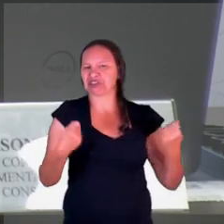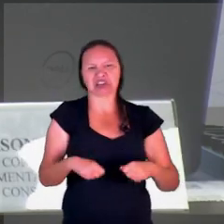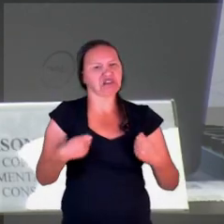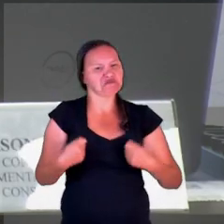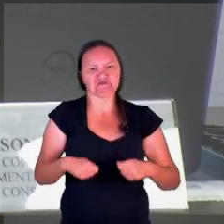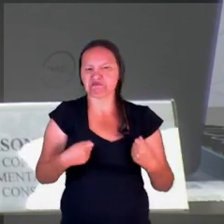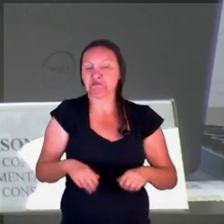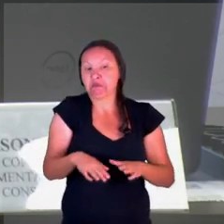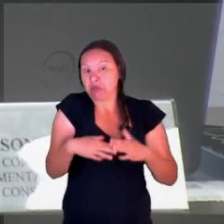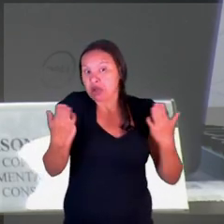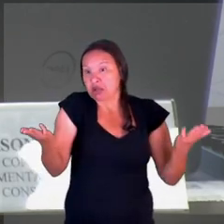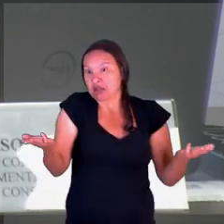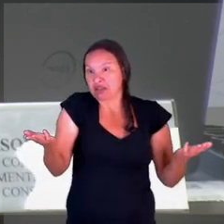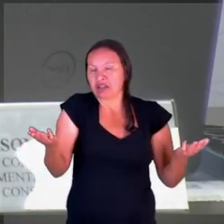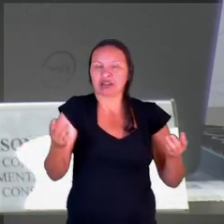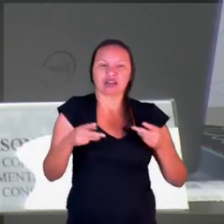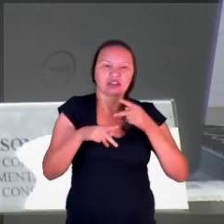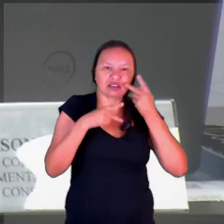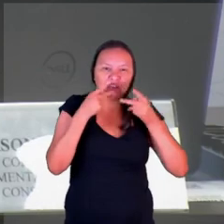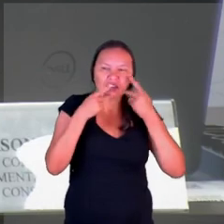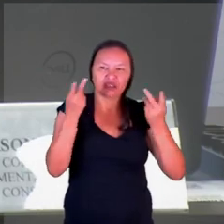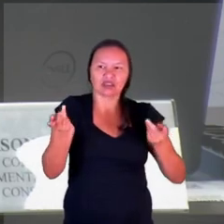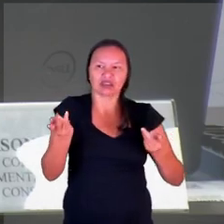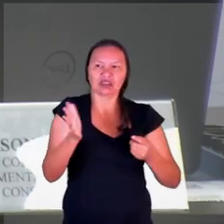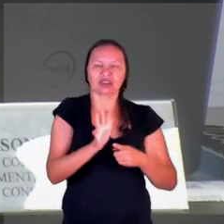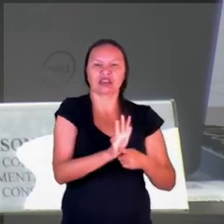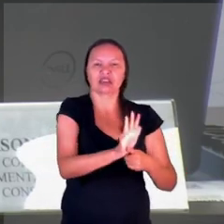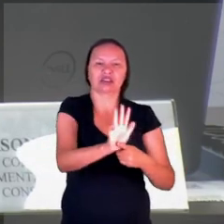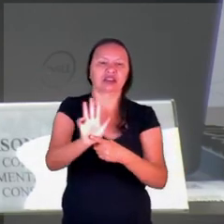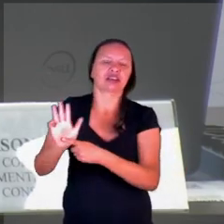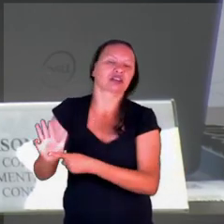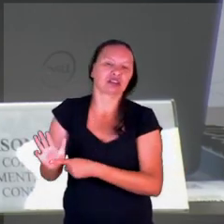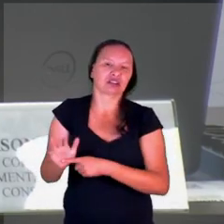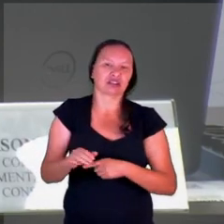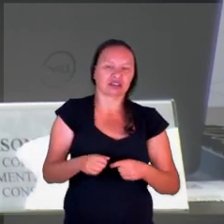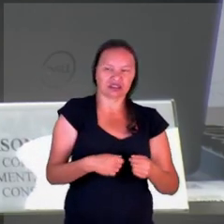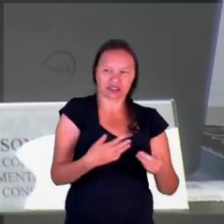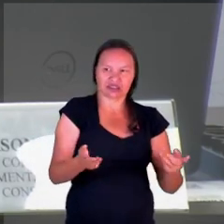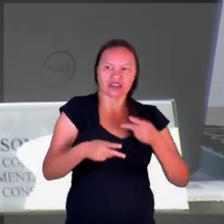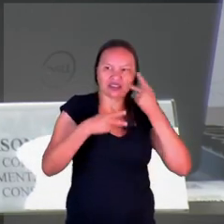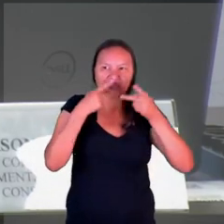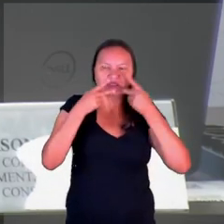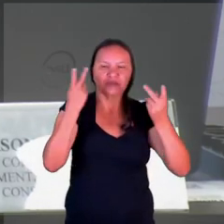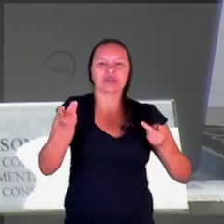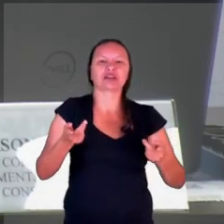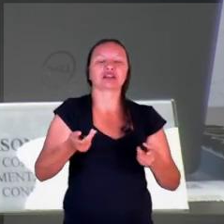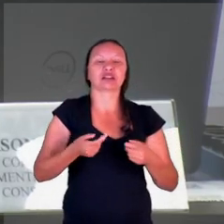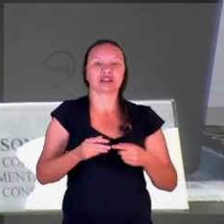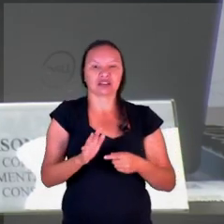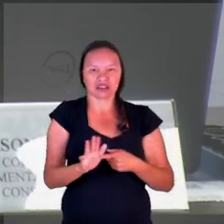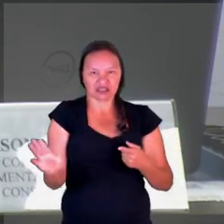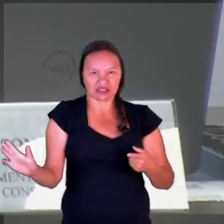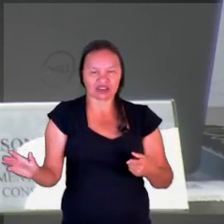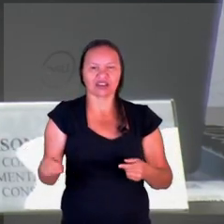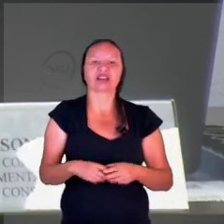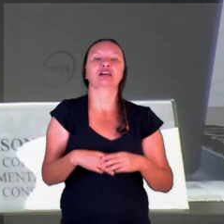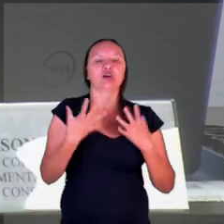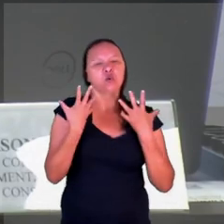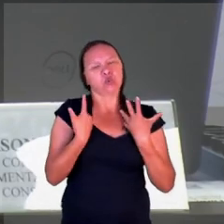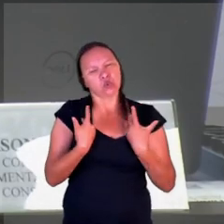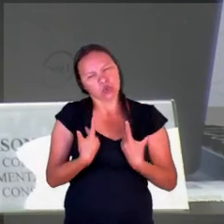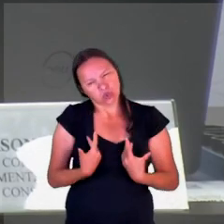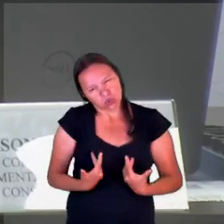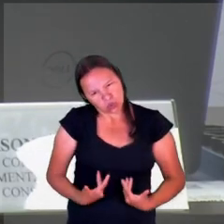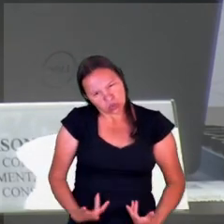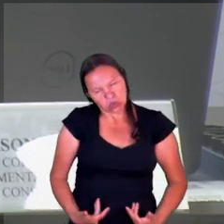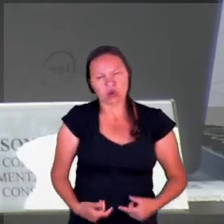a a vantagem de falar por último é isso que você não precisa falar muitas coisas que já foram ditas mas tem desvantagem que muitos estão cansados já falar por